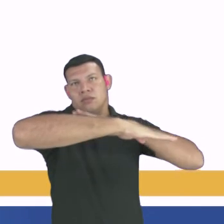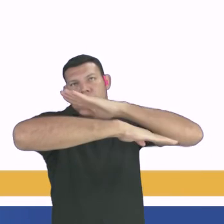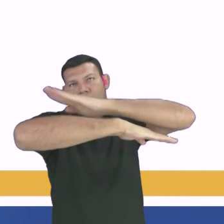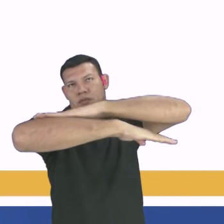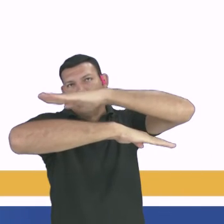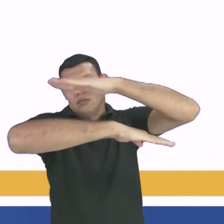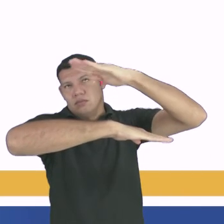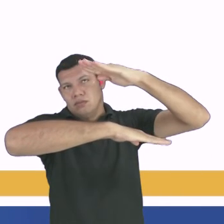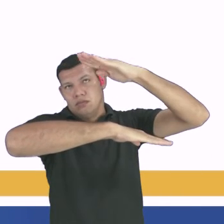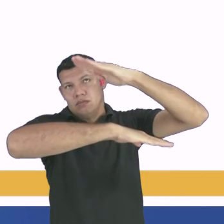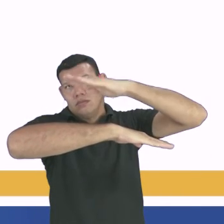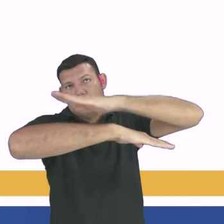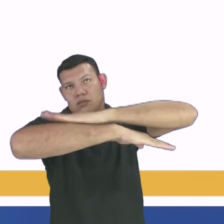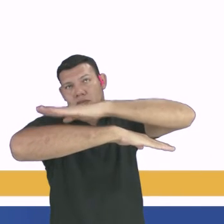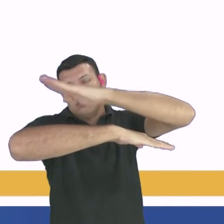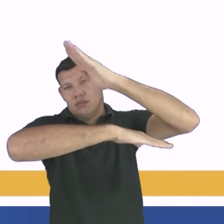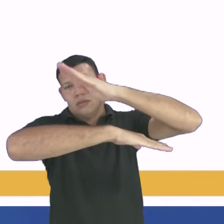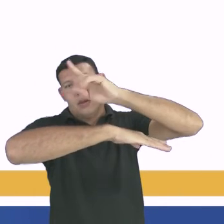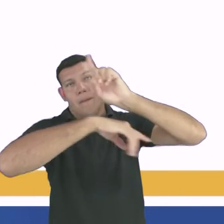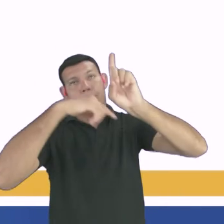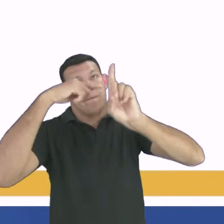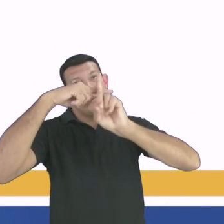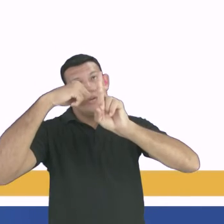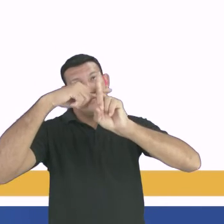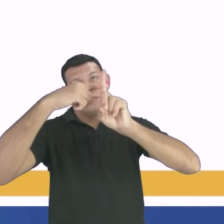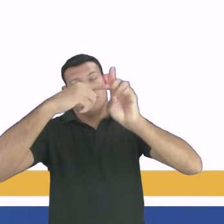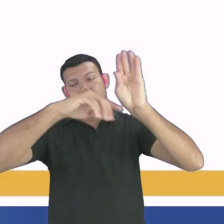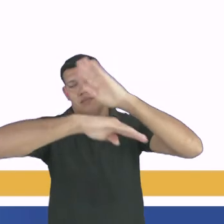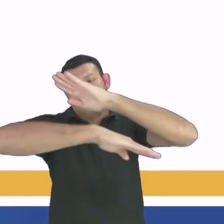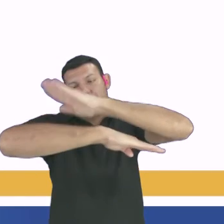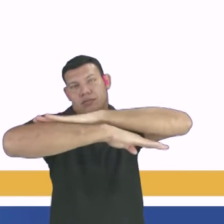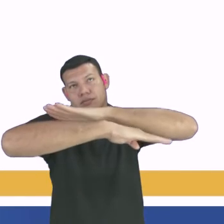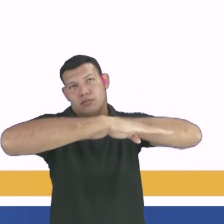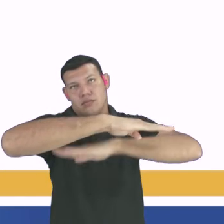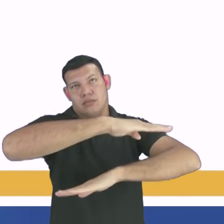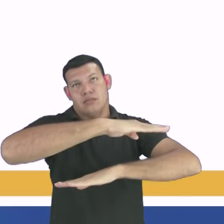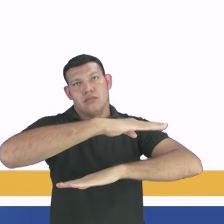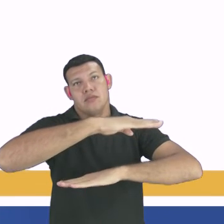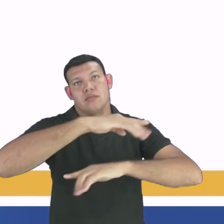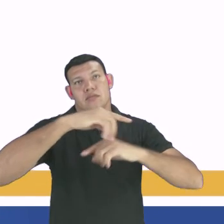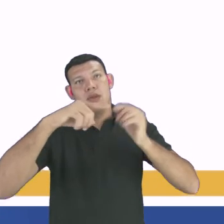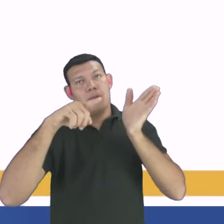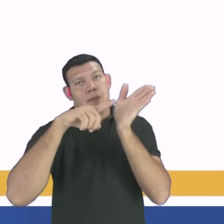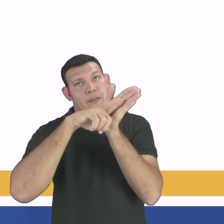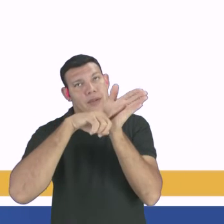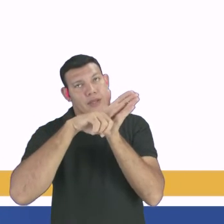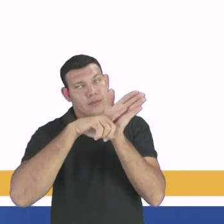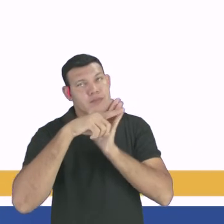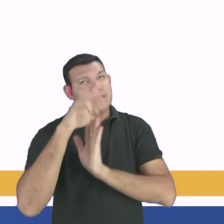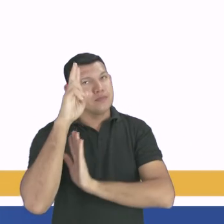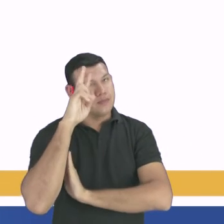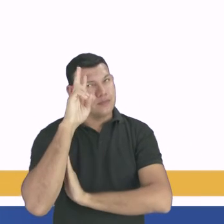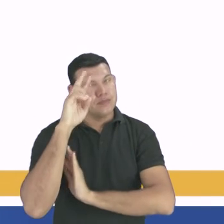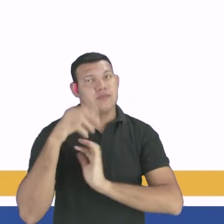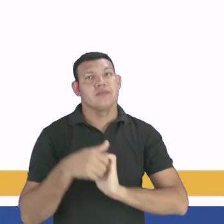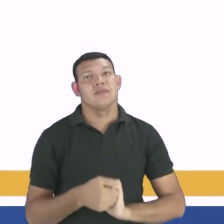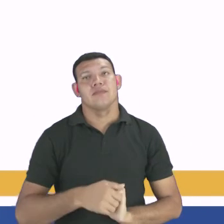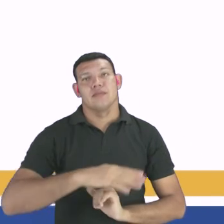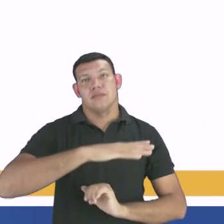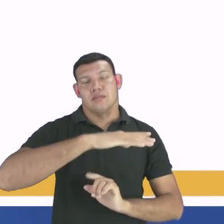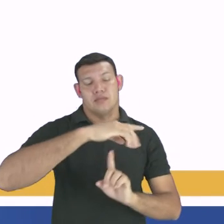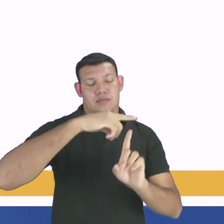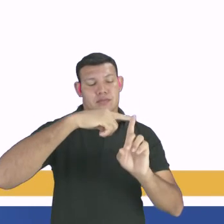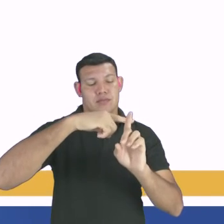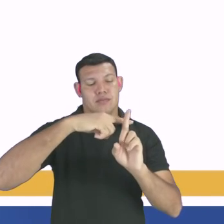cima nós temos os números positivos do Eixo para baixo os negativos lembro Então